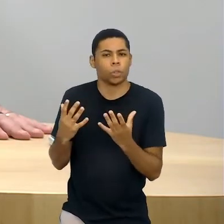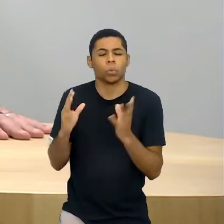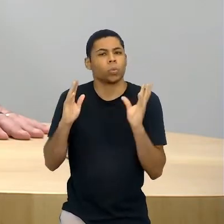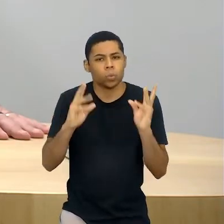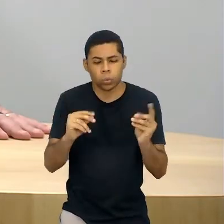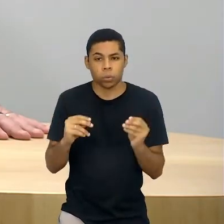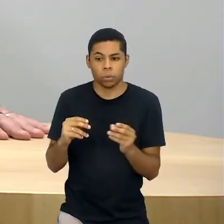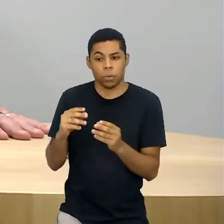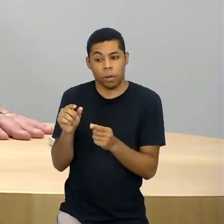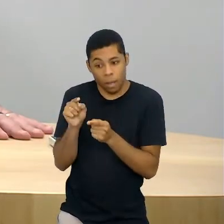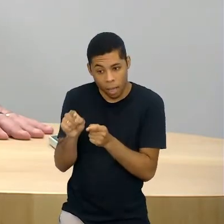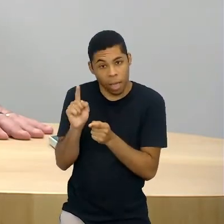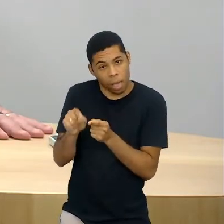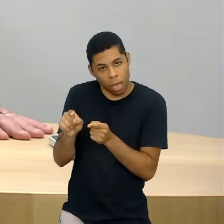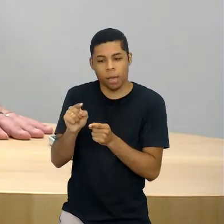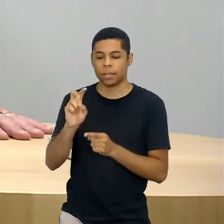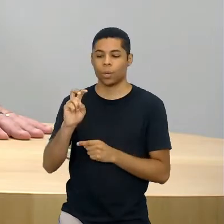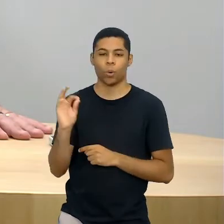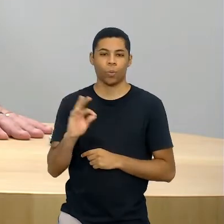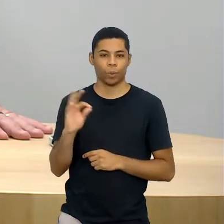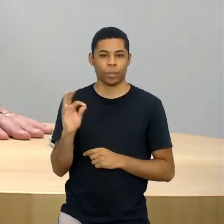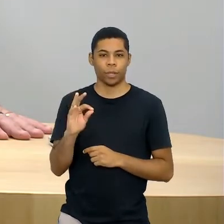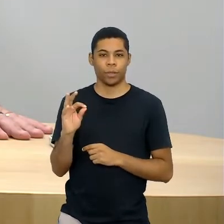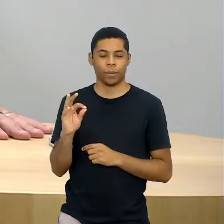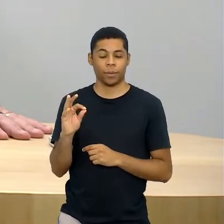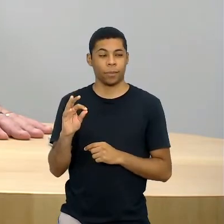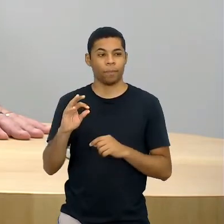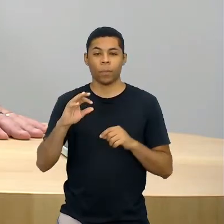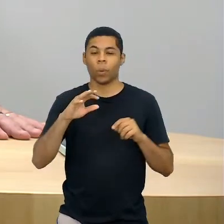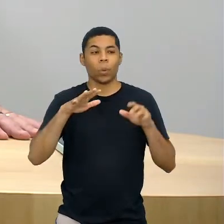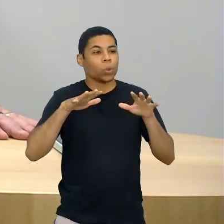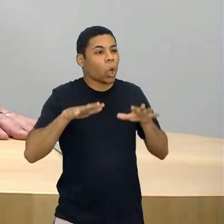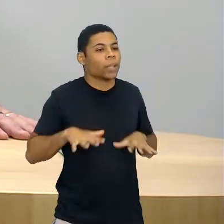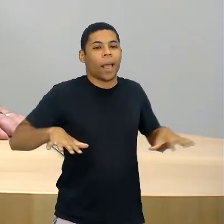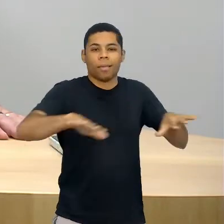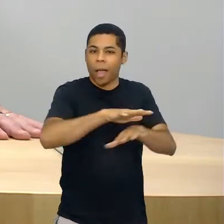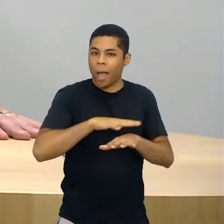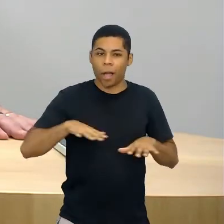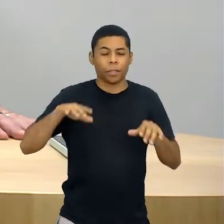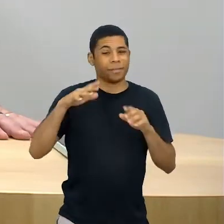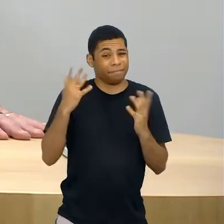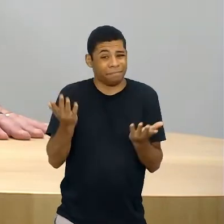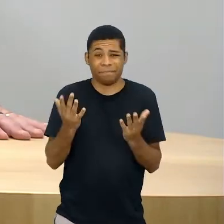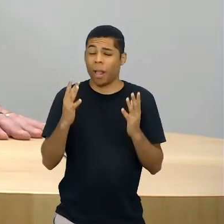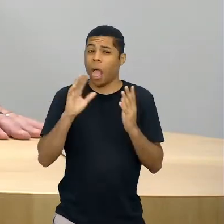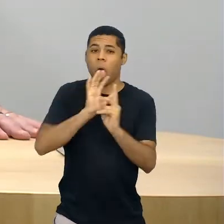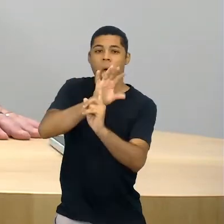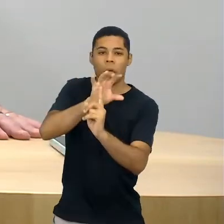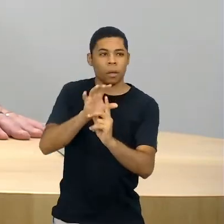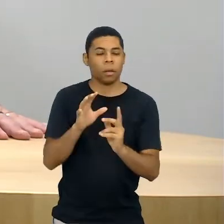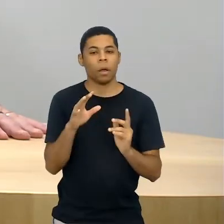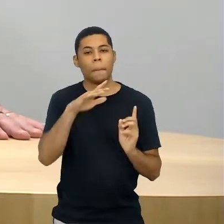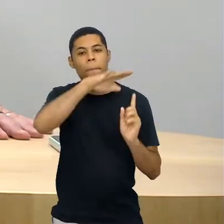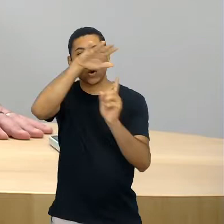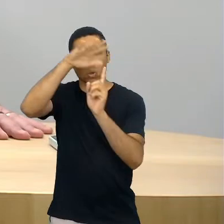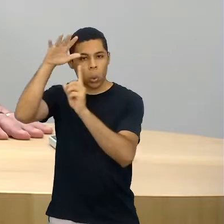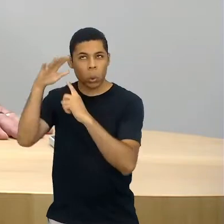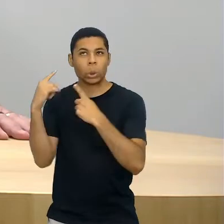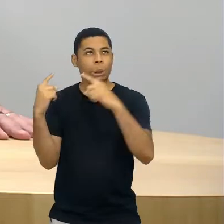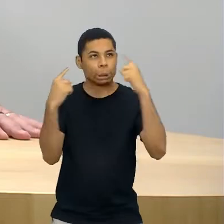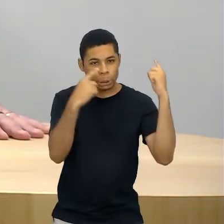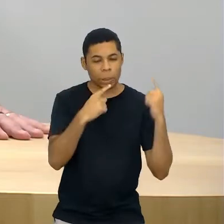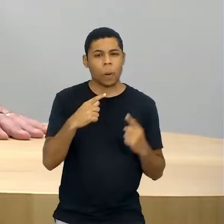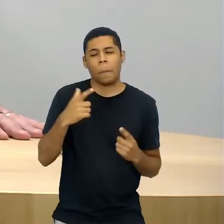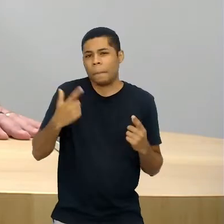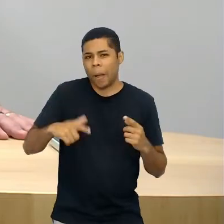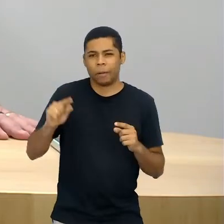hoje na nossa sociedade, né, apesar de a extensa poluição aí, tanto da atmosfera como também de outras áreas